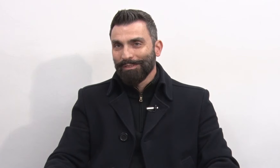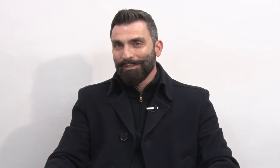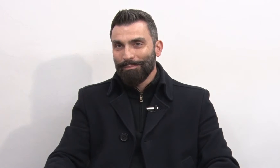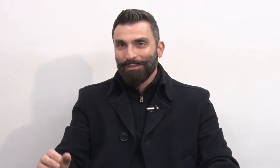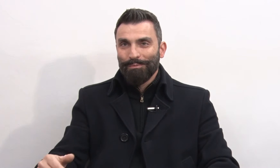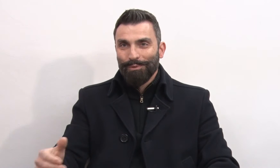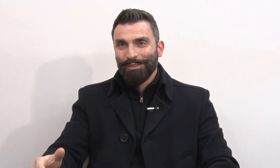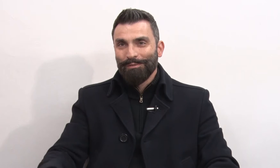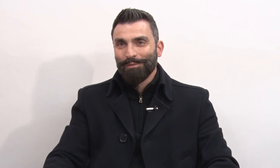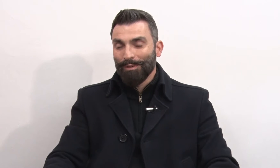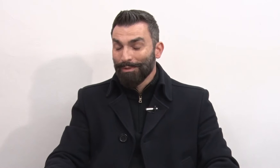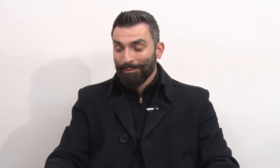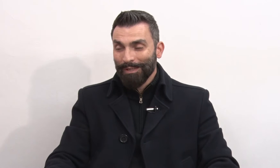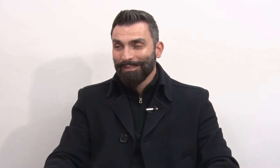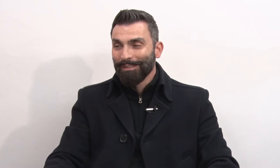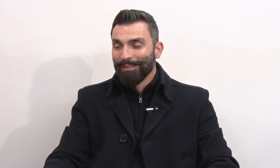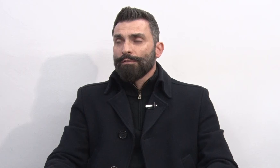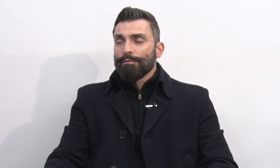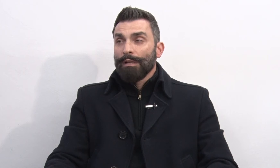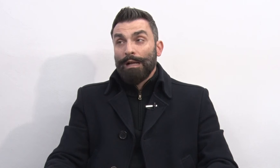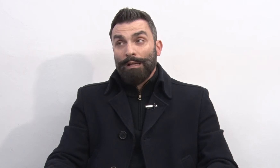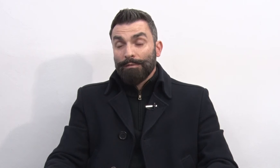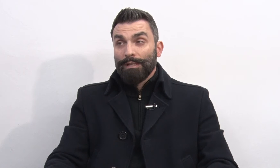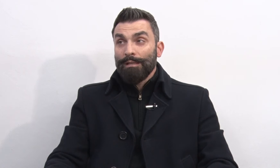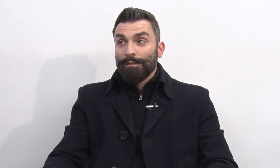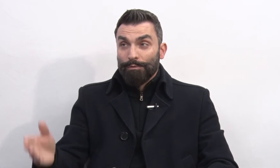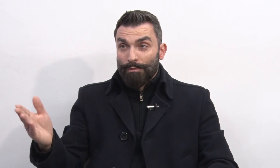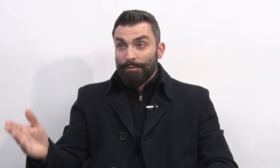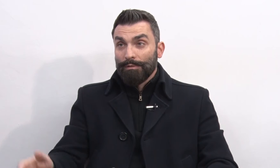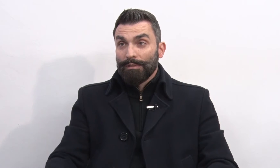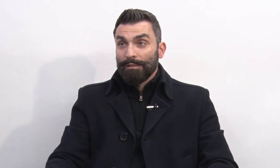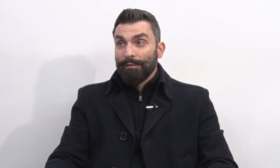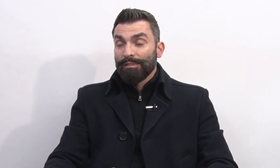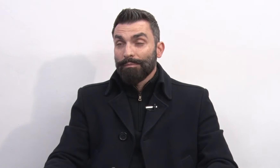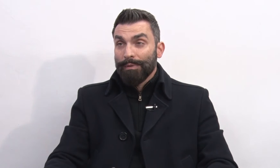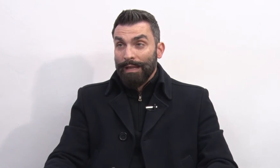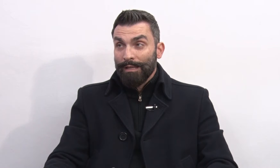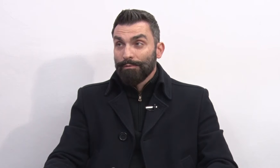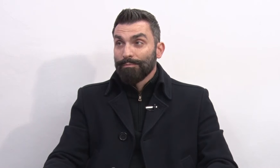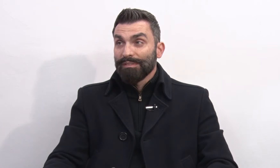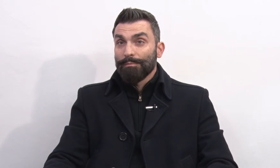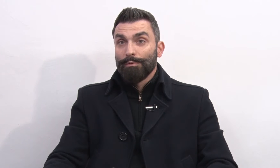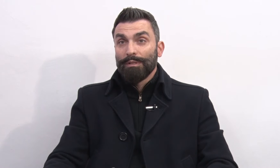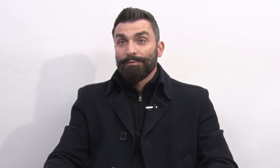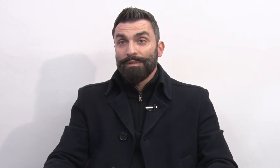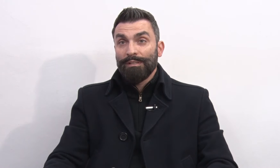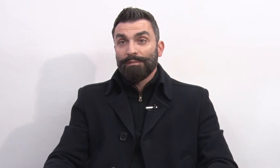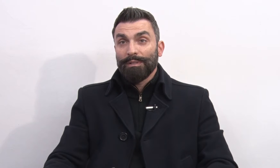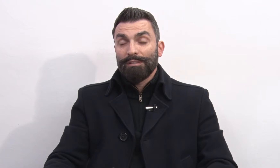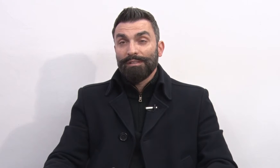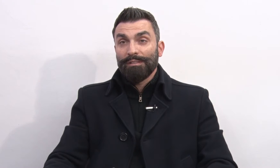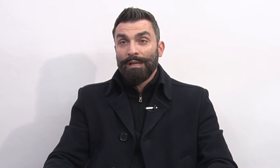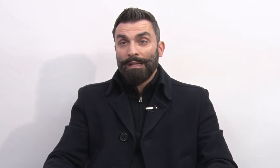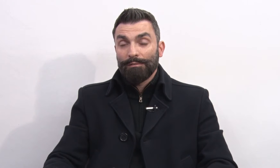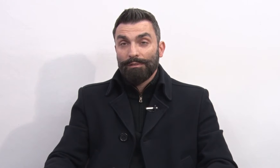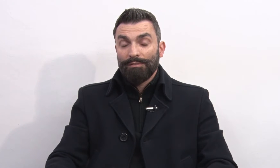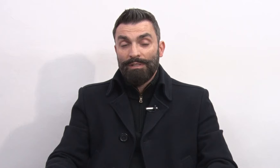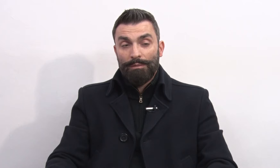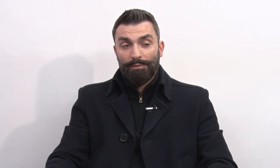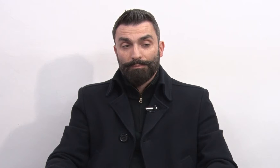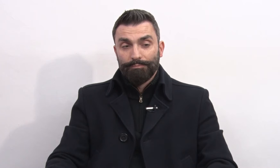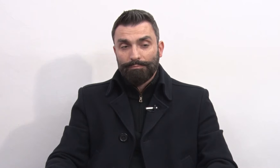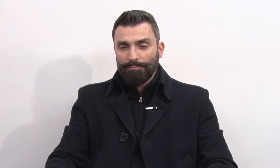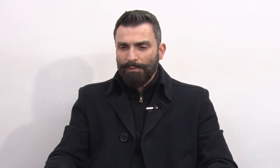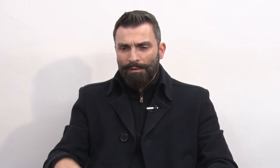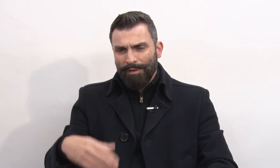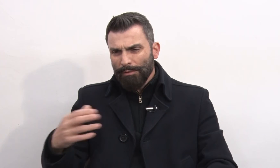as pessoas geralmente são impulsivas, e o Fabiano não é assim. Deixou legado aqui, teve esse prédio do Ministério Público que ele fez, uma necessidade que nós